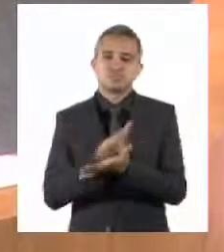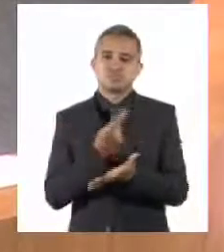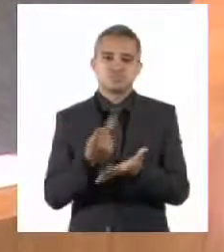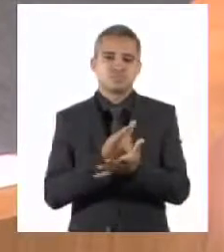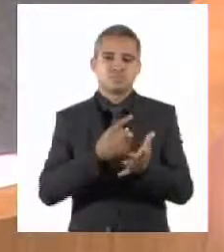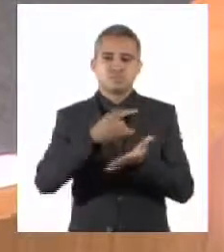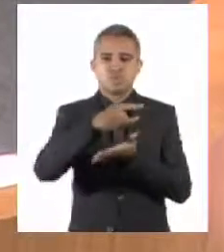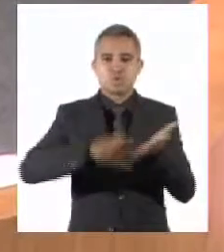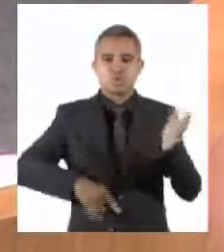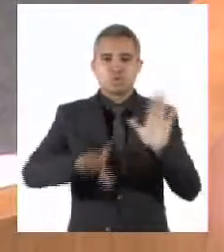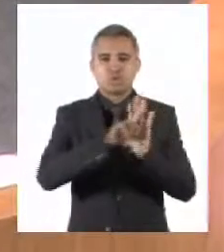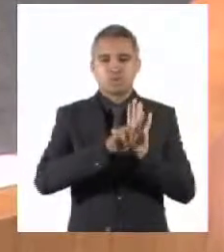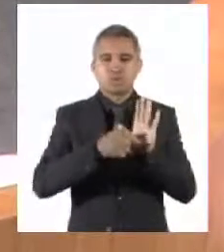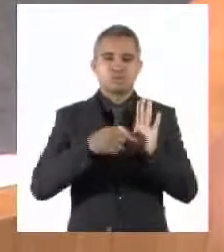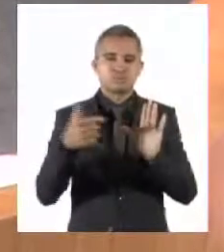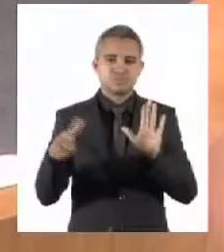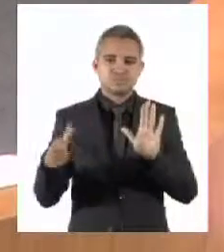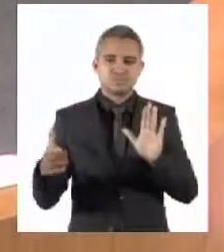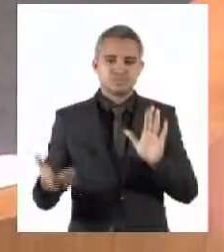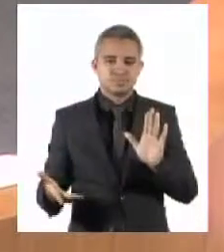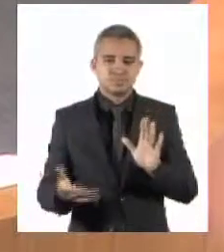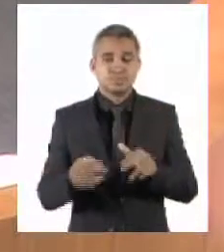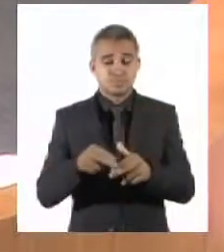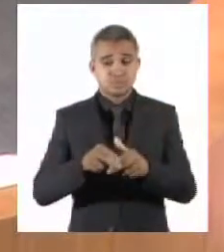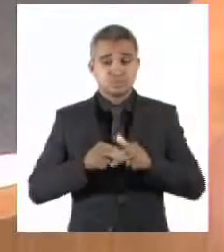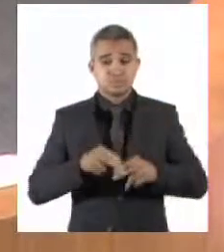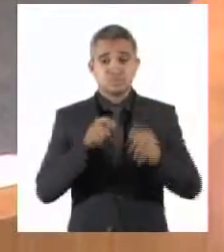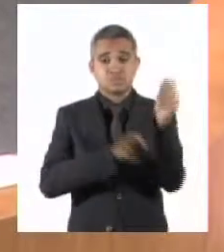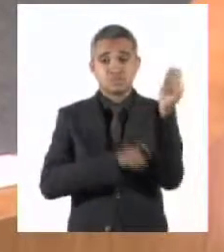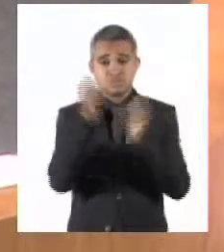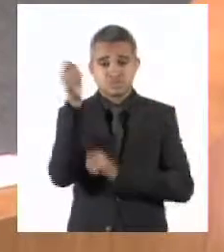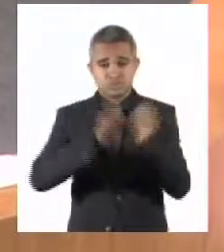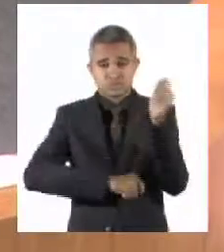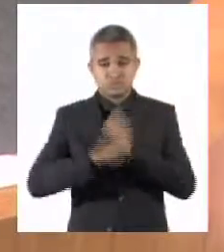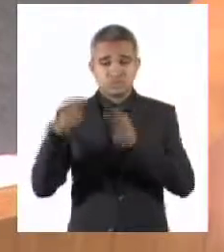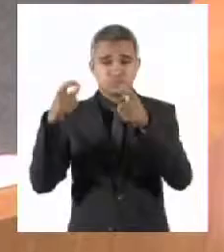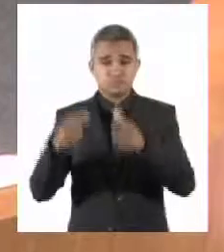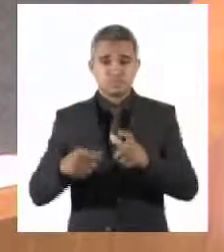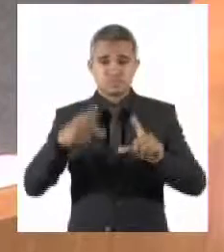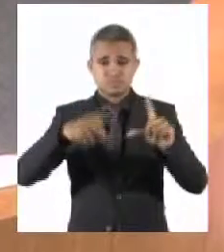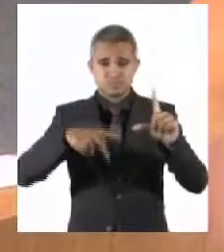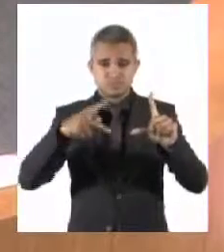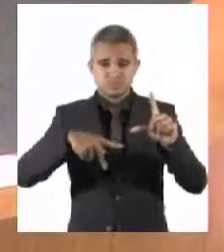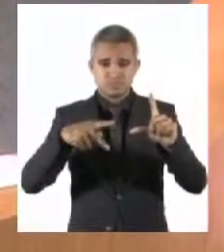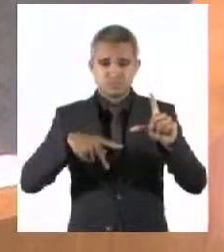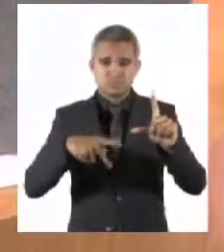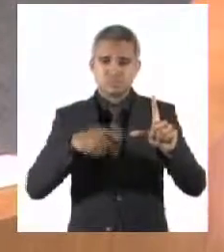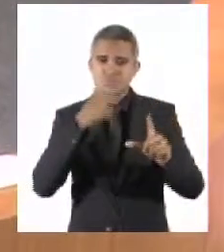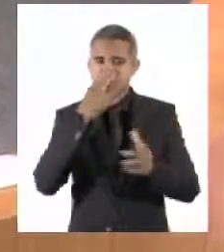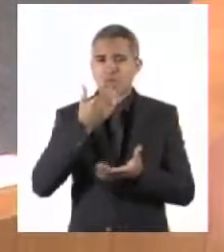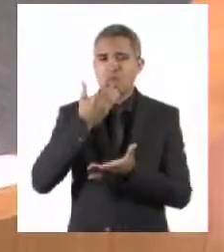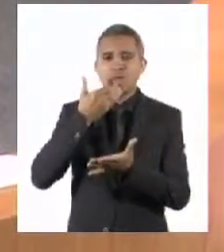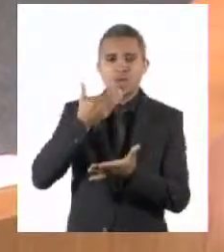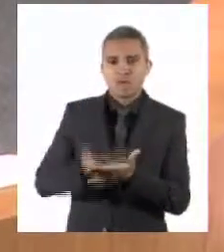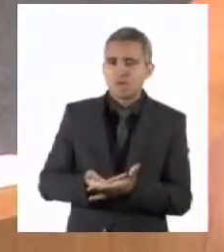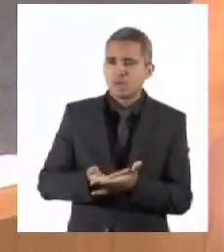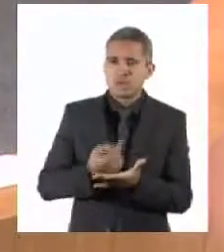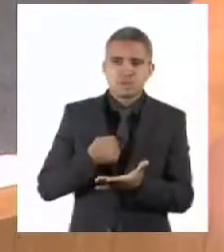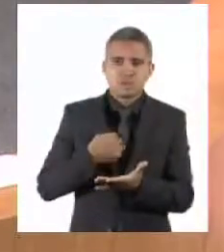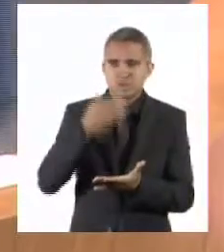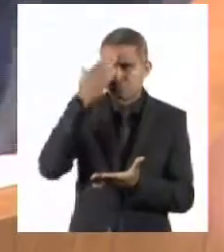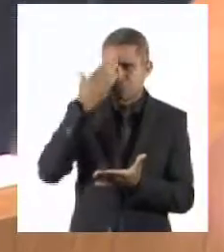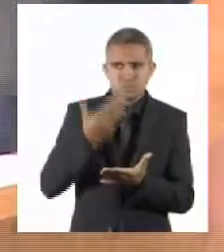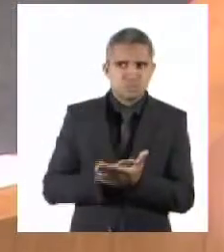A história dessa indústria instalada no Paço do Lumiar, ela é assim algo impressionante, que você não acredita que